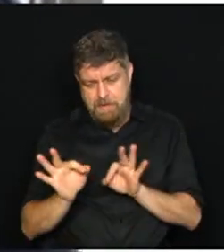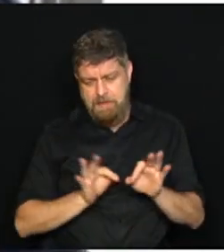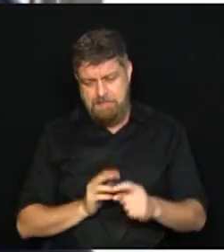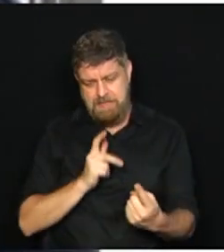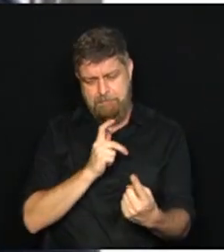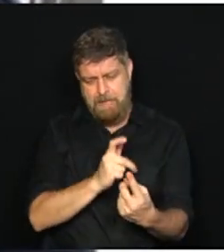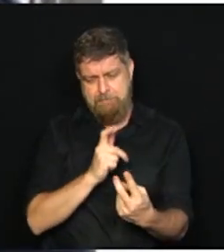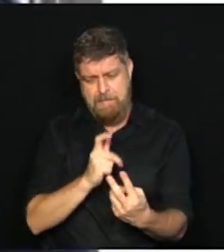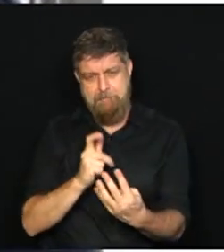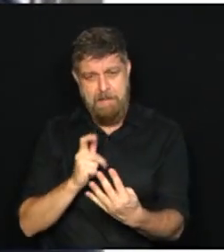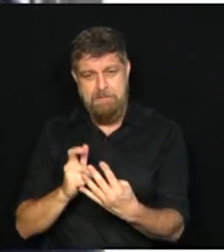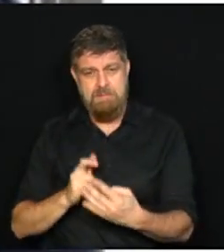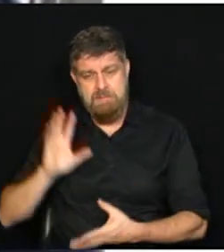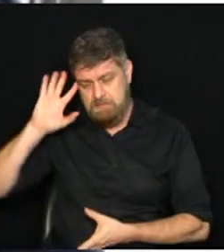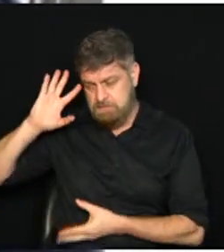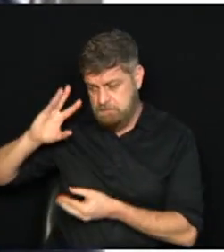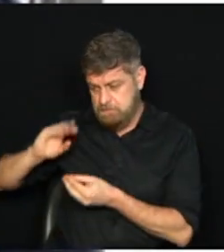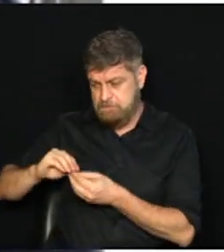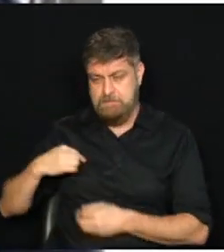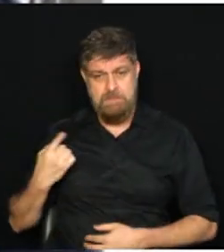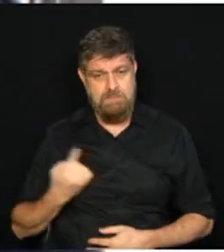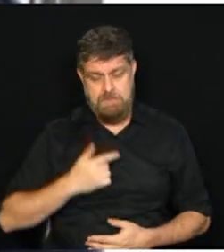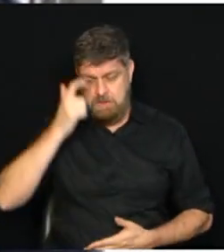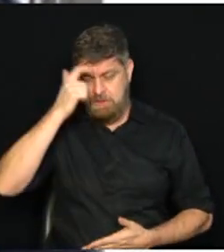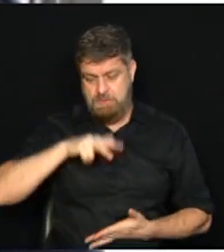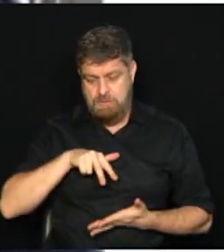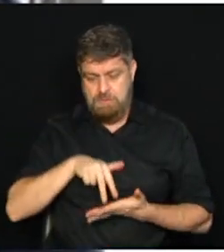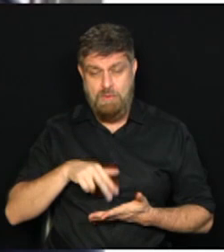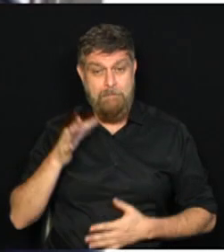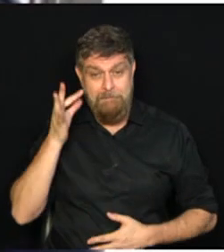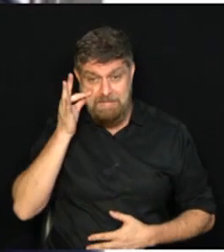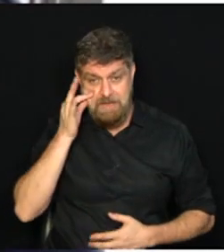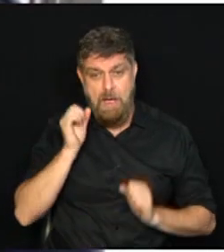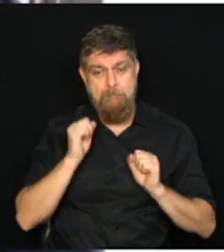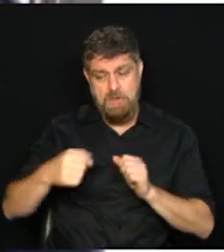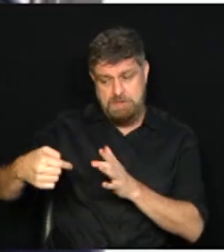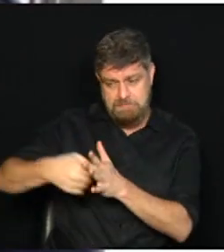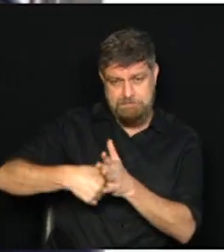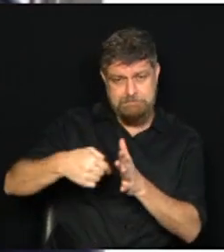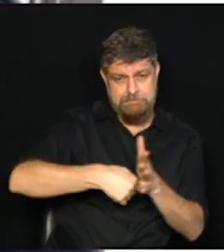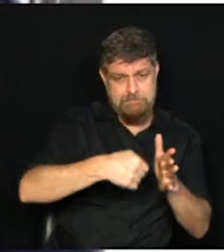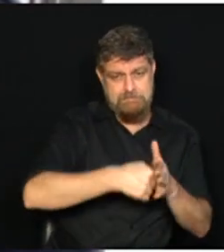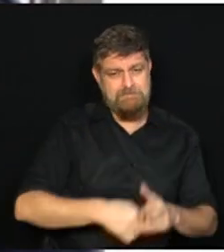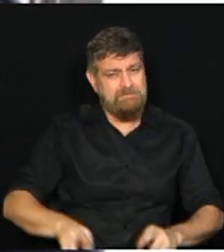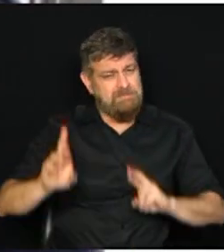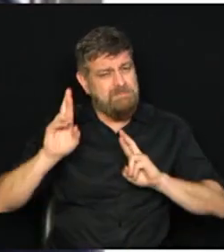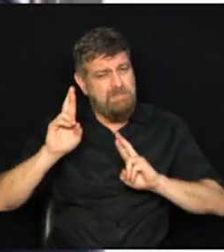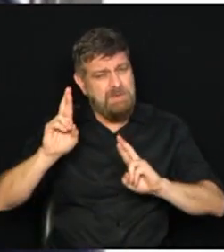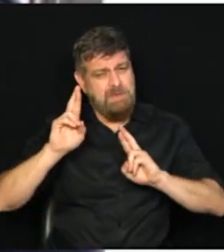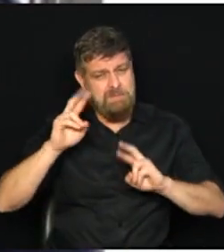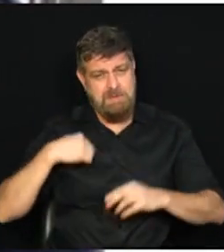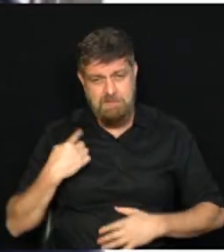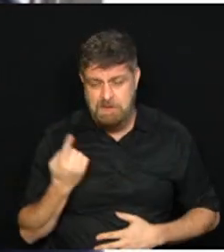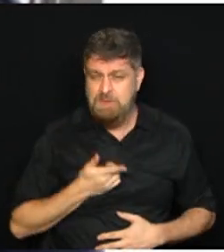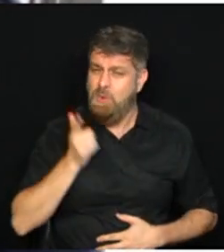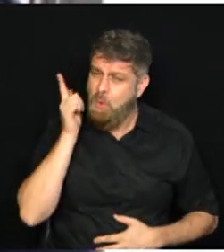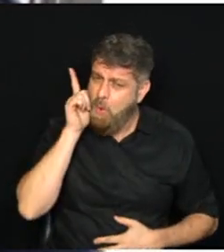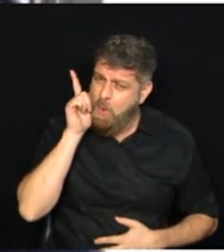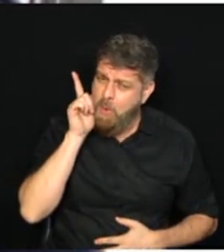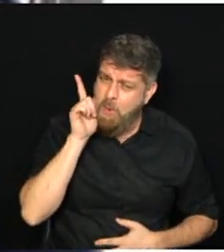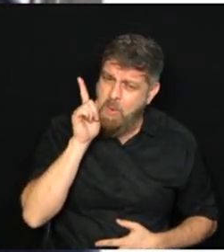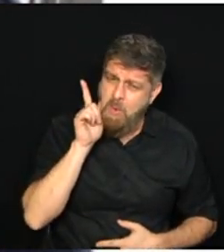E acho que é isso. Acho que nós estamos à disposição. Espero que a gente consiga